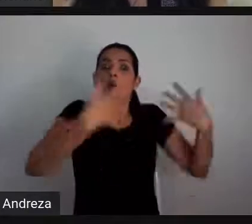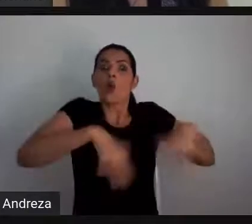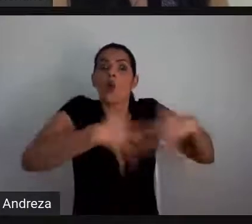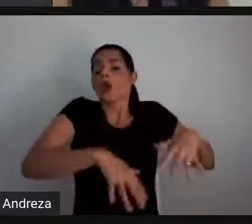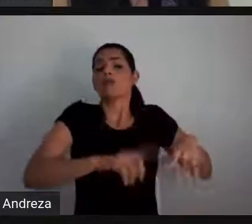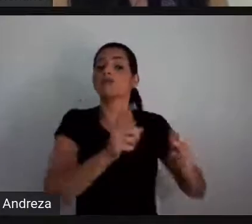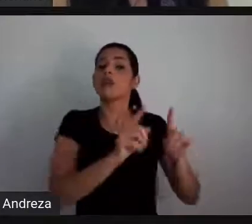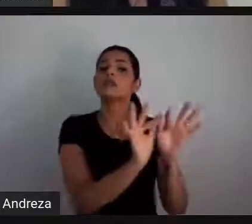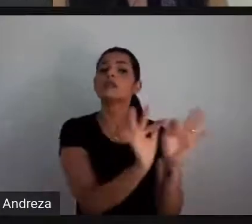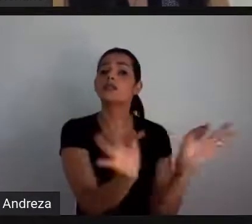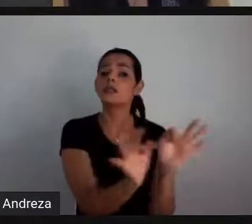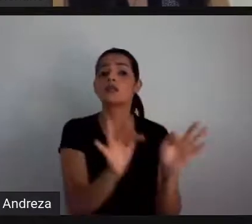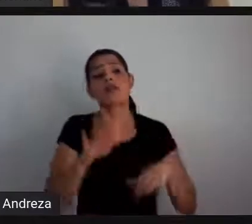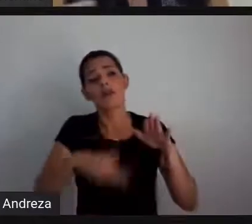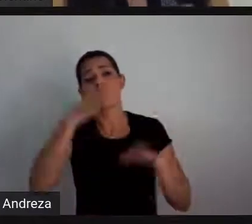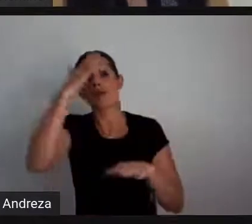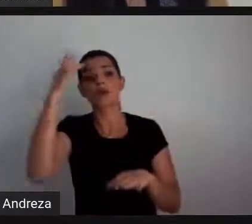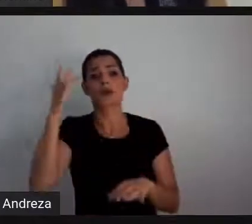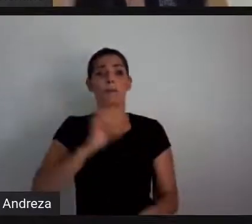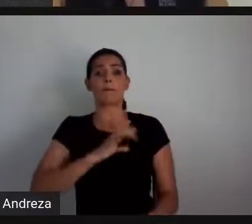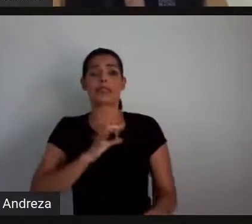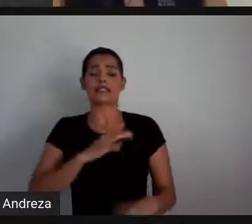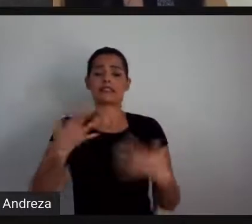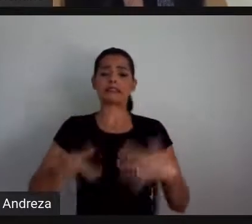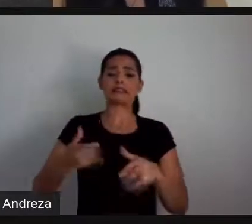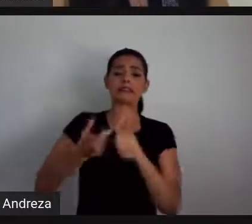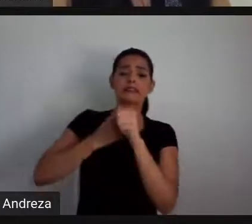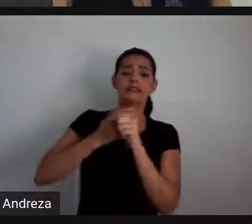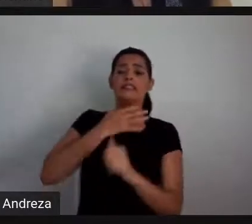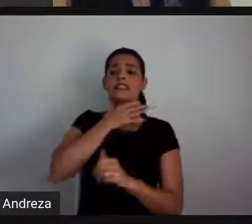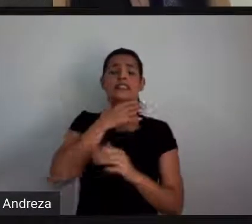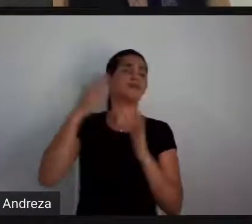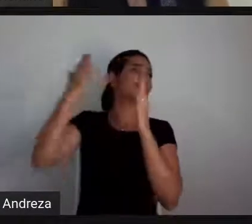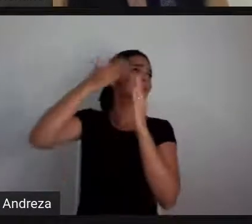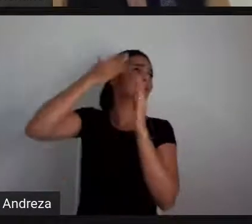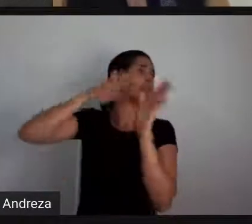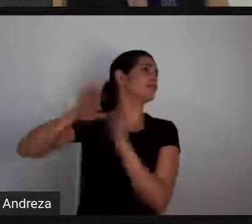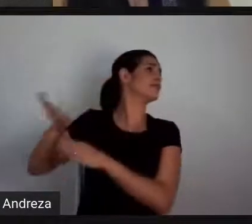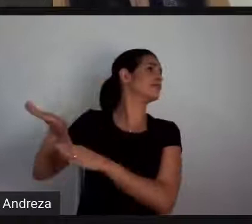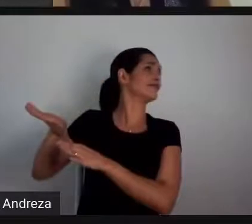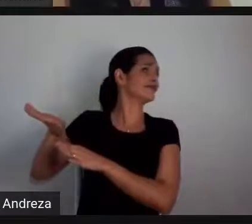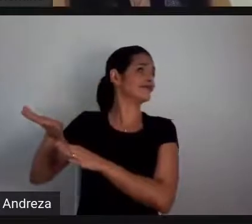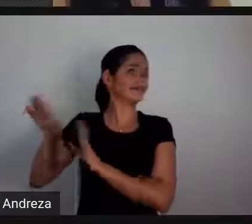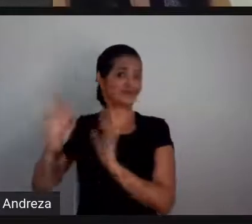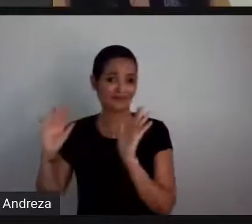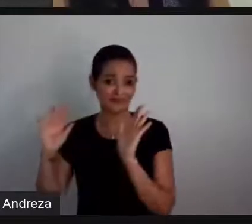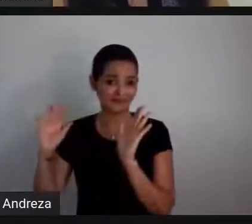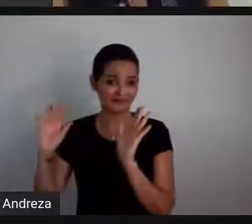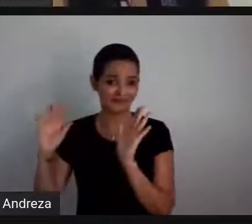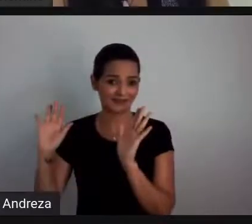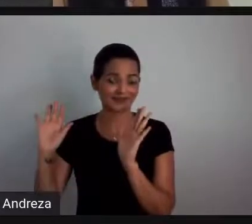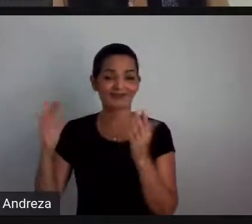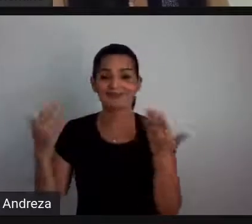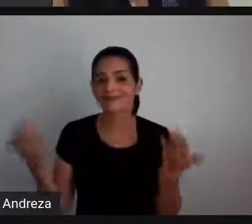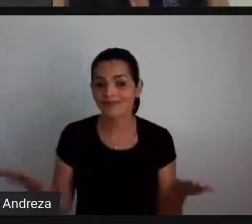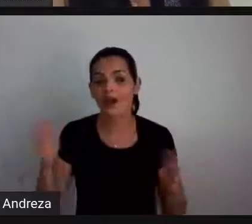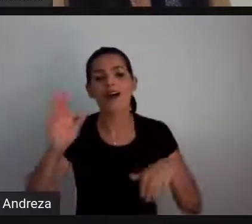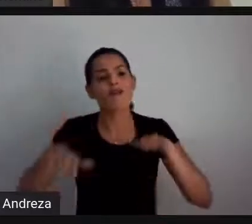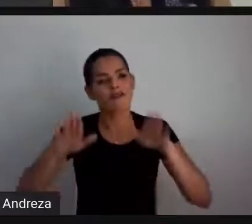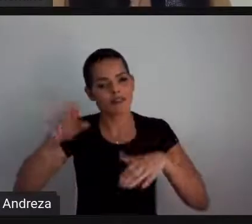às vezes a pessoa está com tanto medo de, eu tenho tanta dívida que eu não quero nem ver, quando vai ver... Não quero nem olhar. Quero nem olhar, né? Então, acho que é isso,